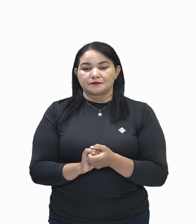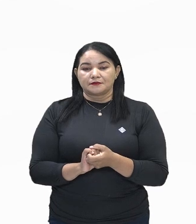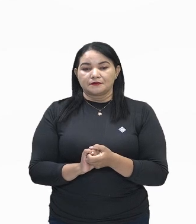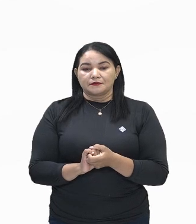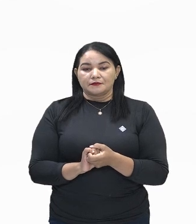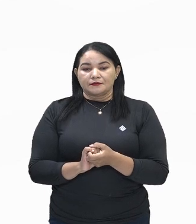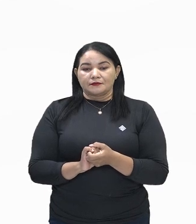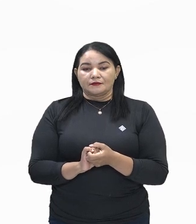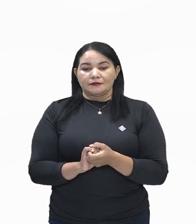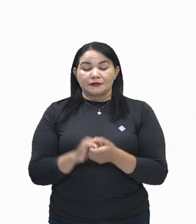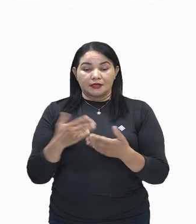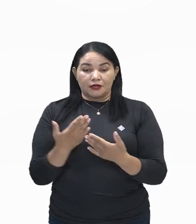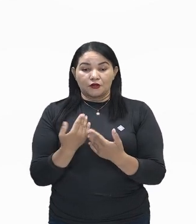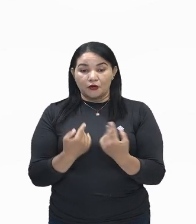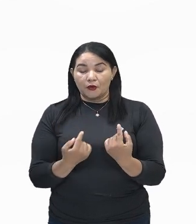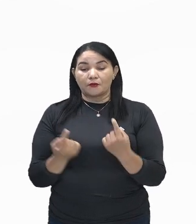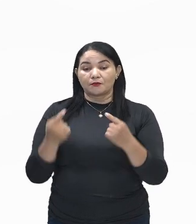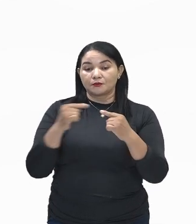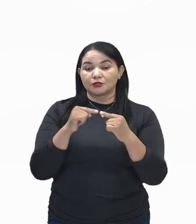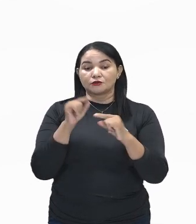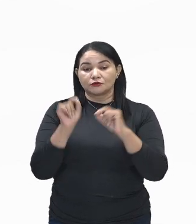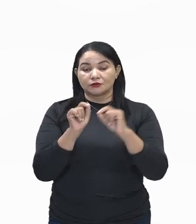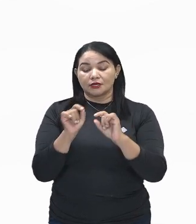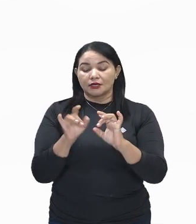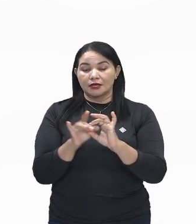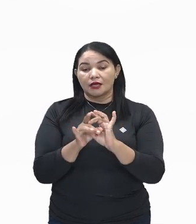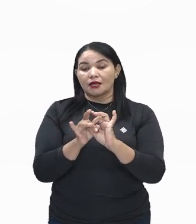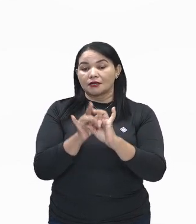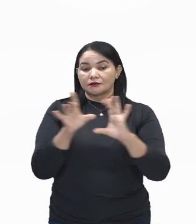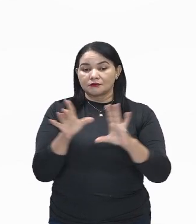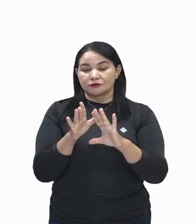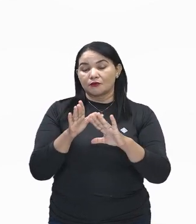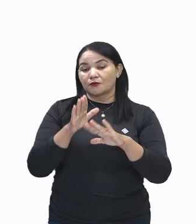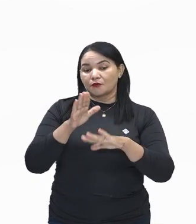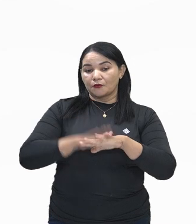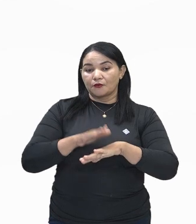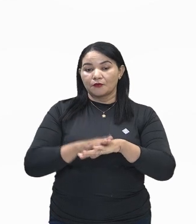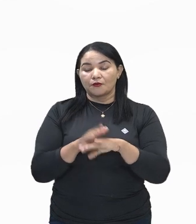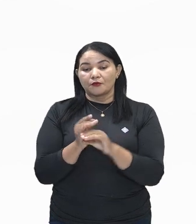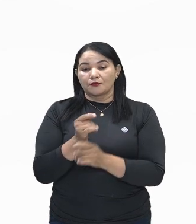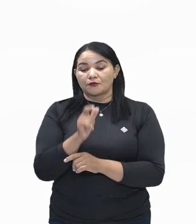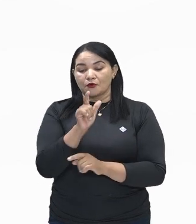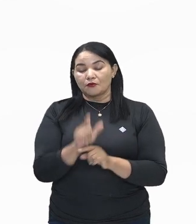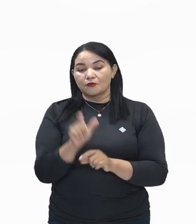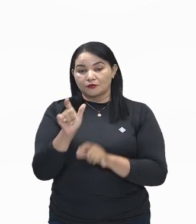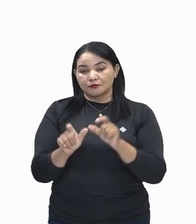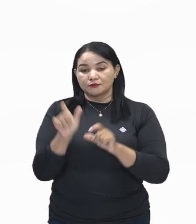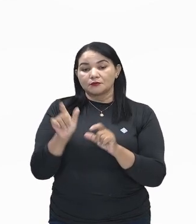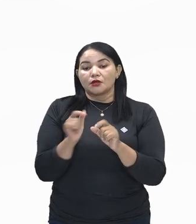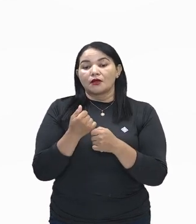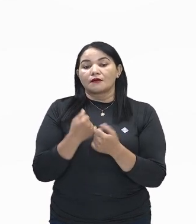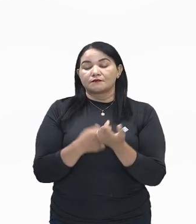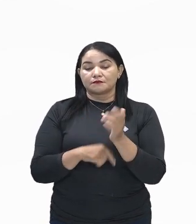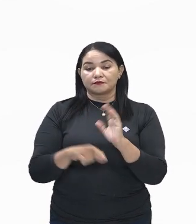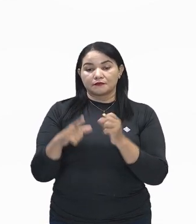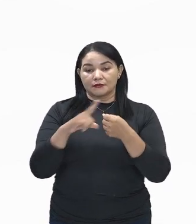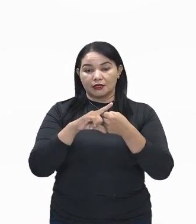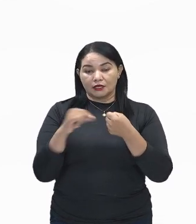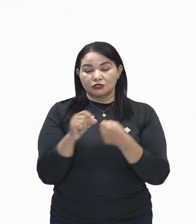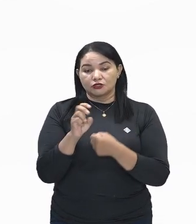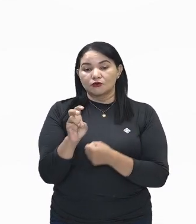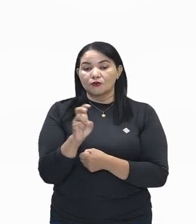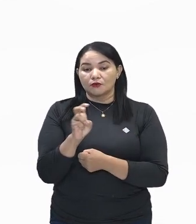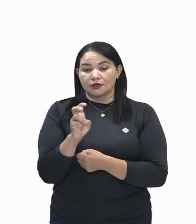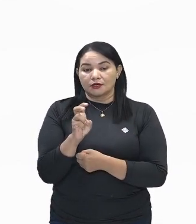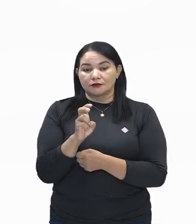aqueles relacionados à liberdade individual. Então, lá no artigo 5º da Constituição, né, vocês estão vendo aí a